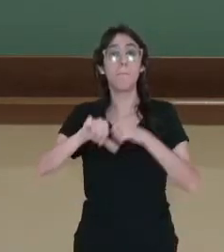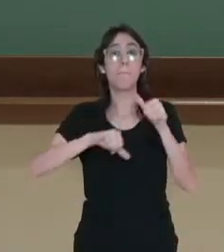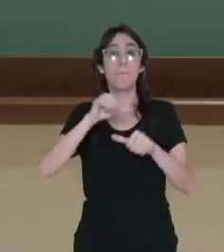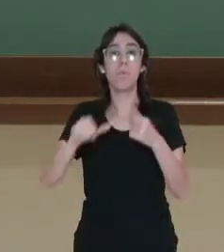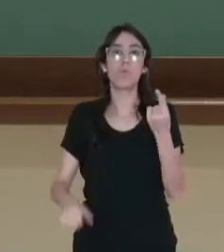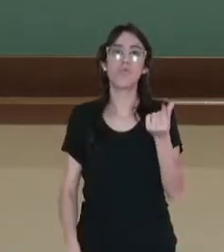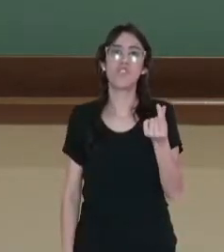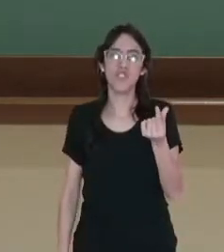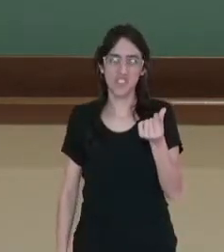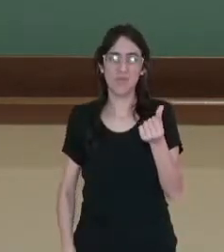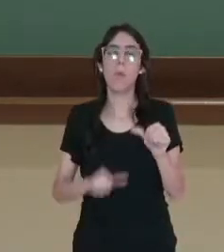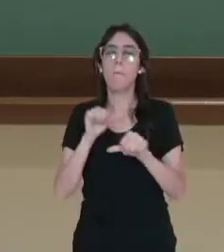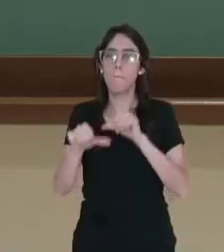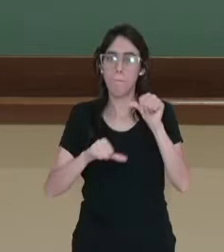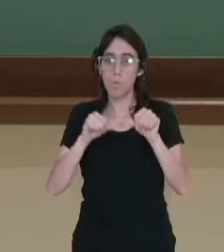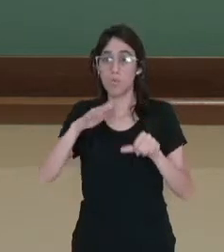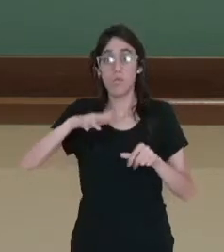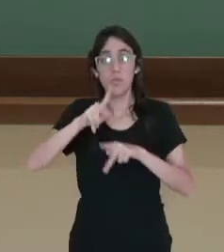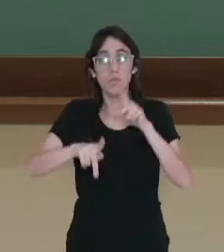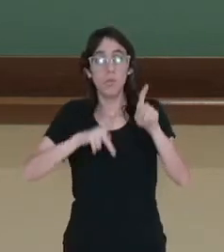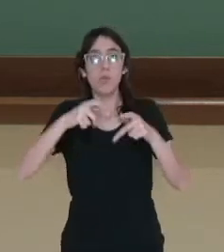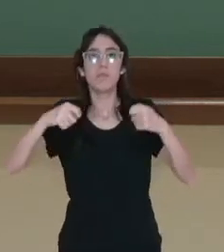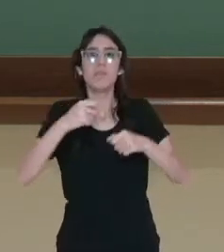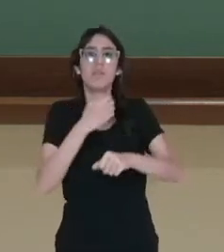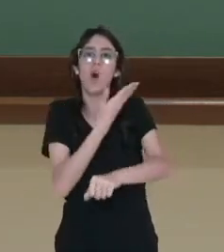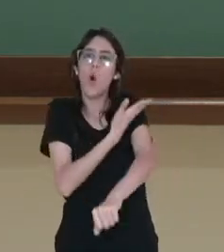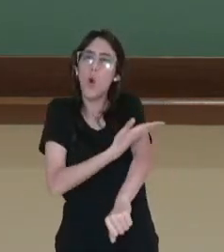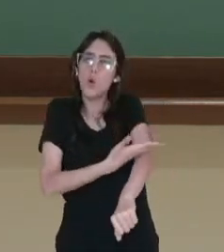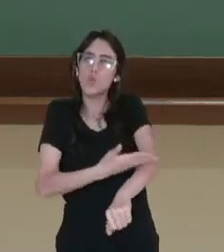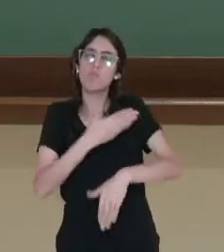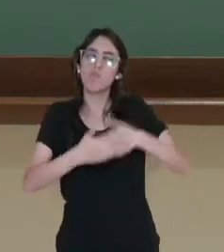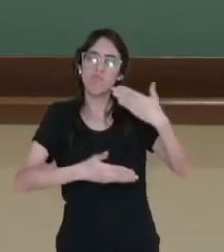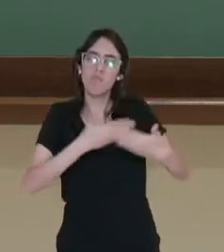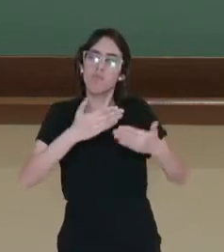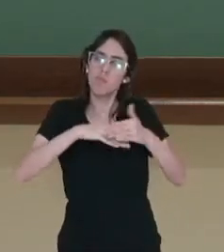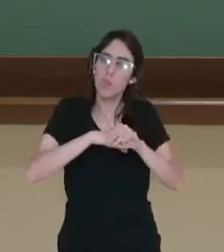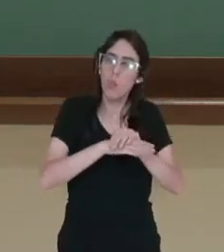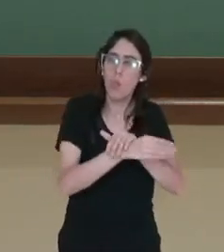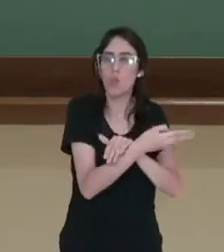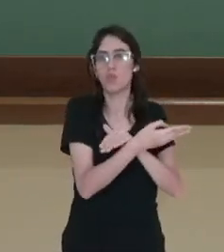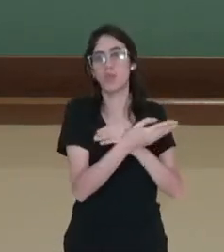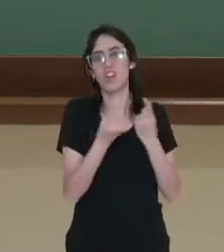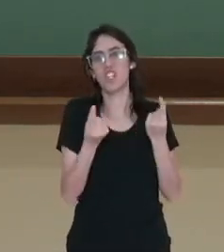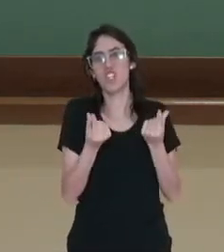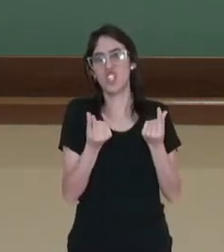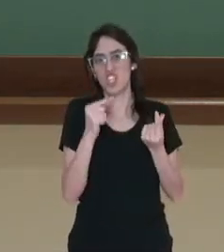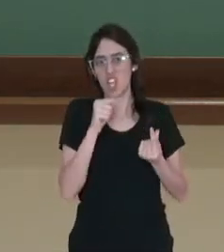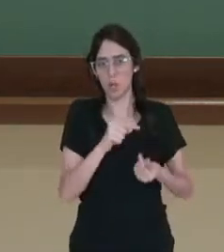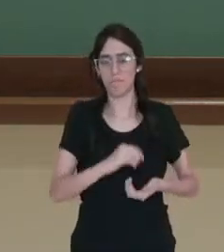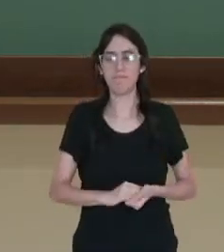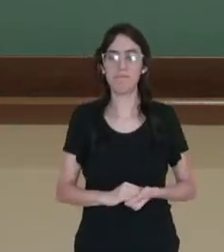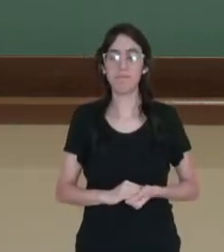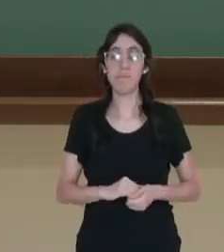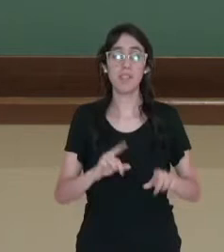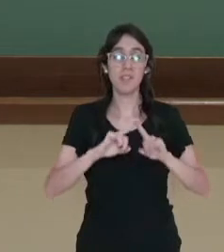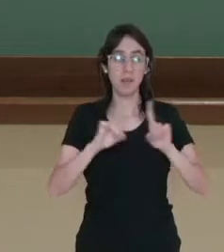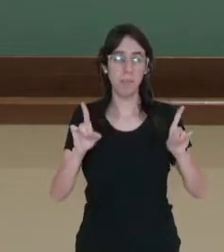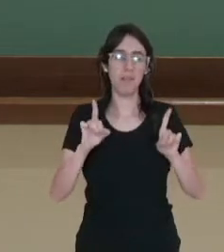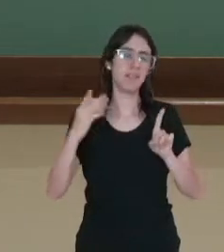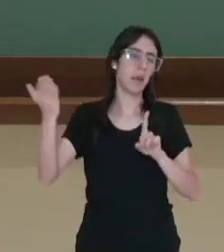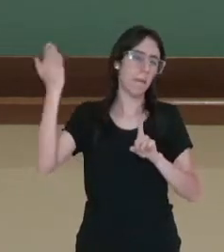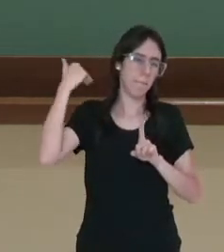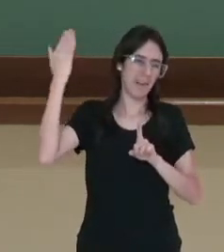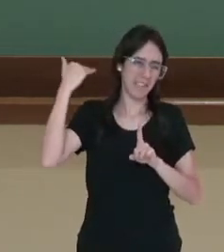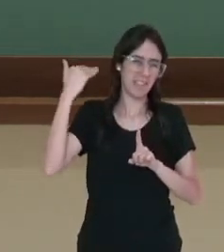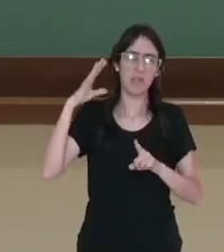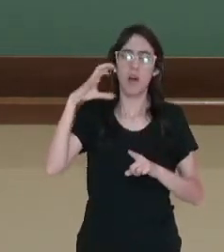para a população se acostumar com a nova moeda. Então houve tempo e preparação, mas diferente de moedas anteriores que eram